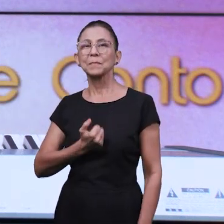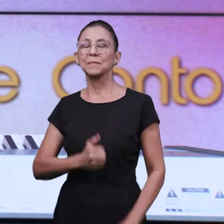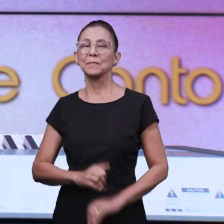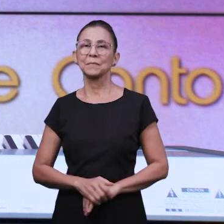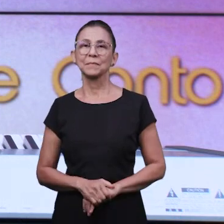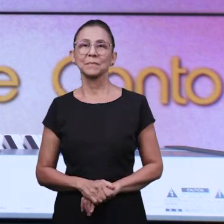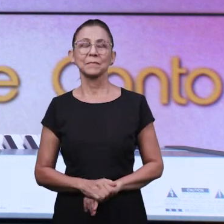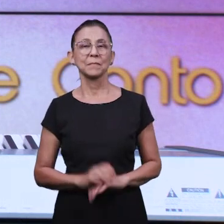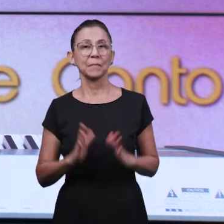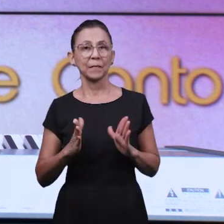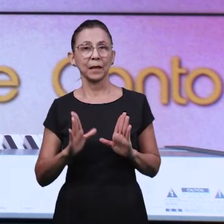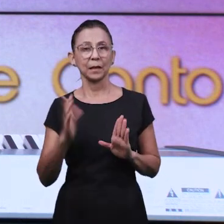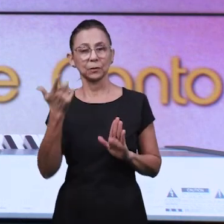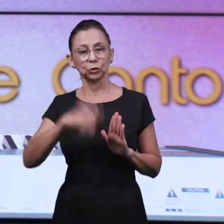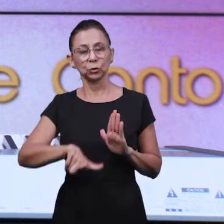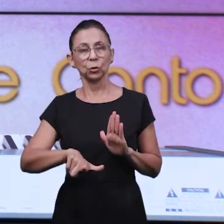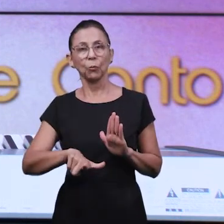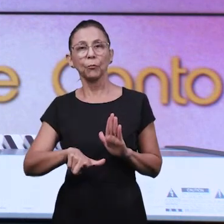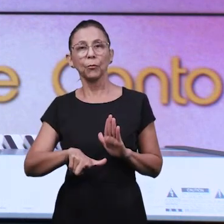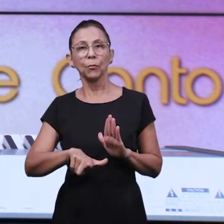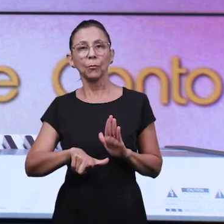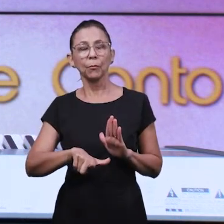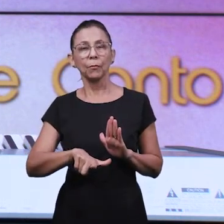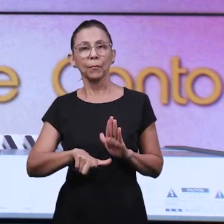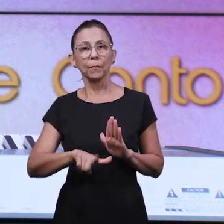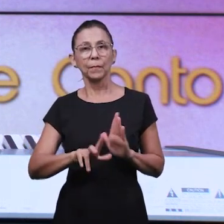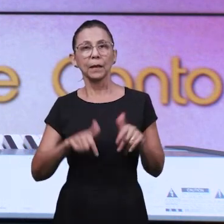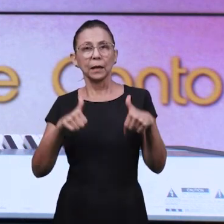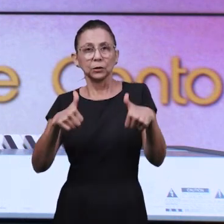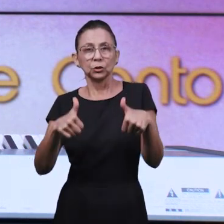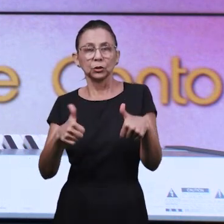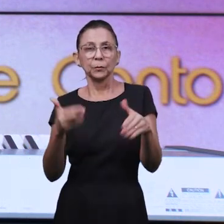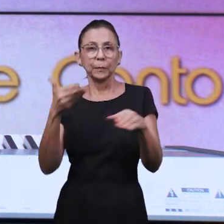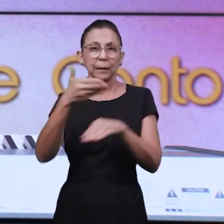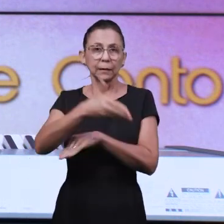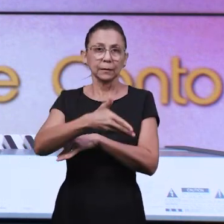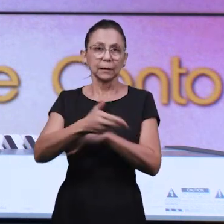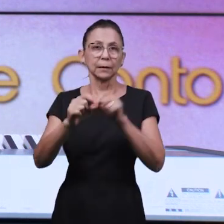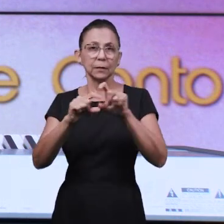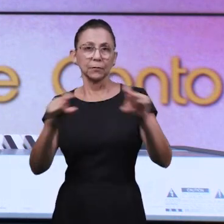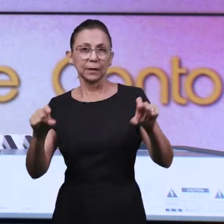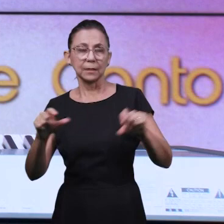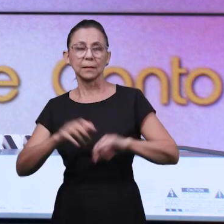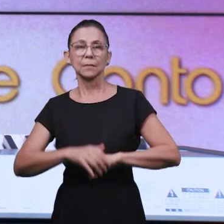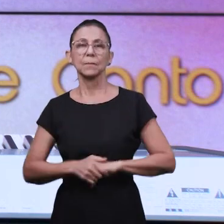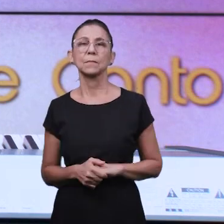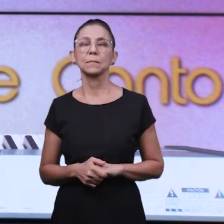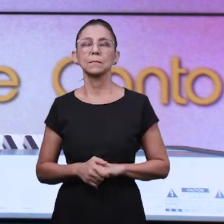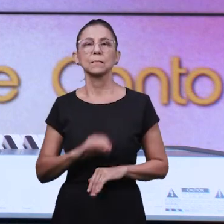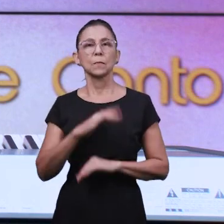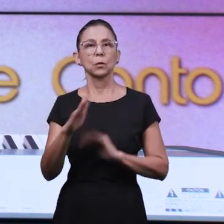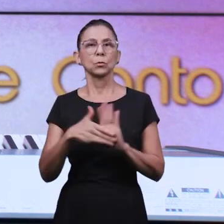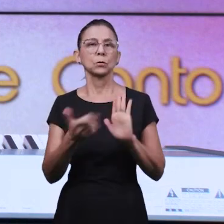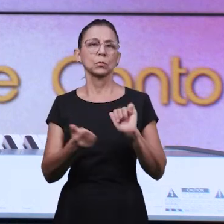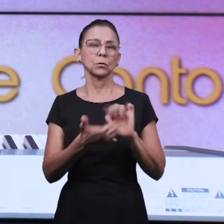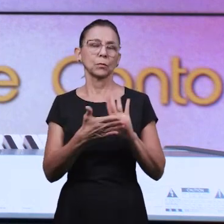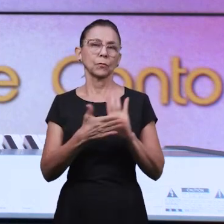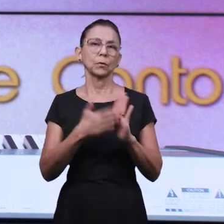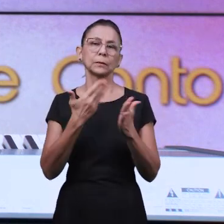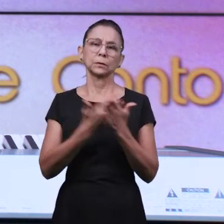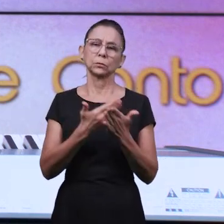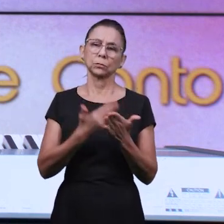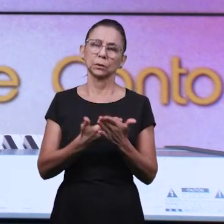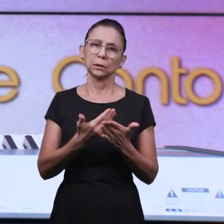salvação. Aqui eu já reativo também para entrar no refrão novamente. Todos os hinos que nós